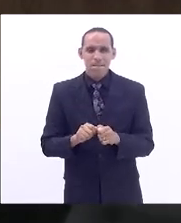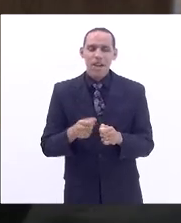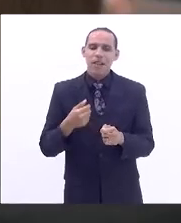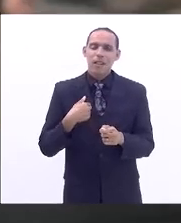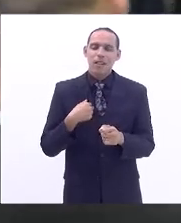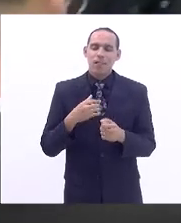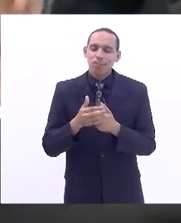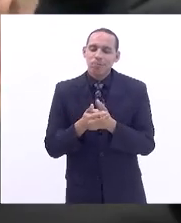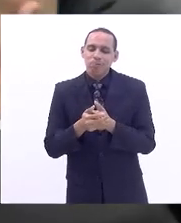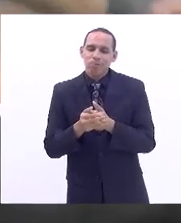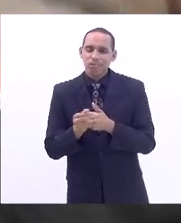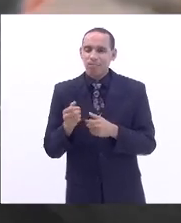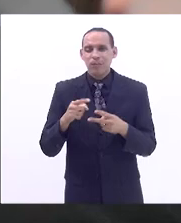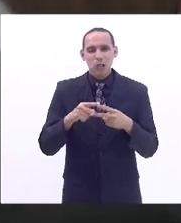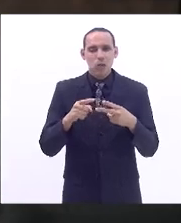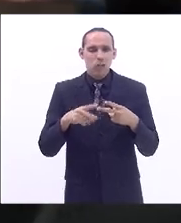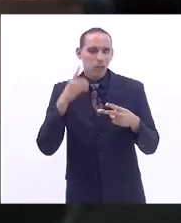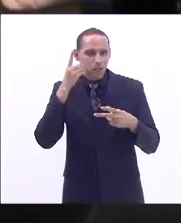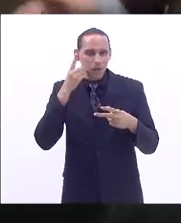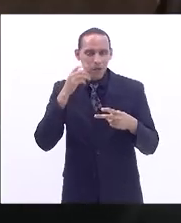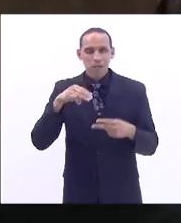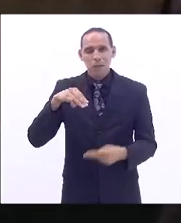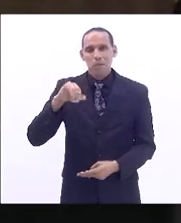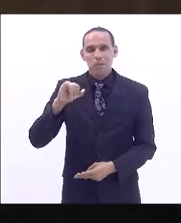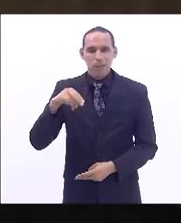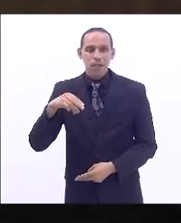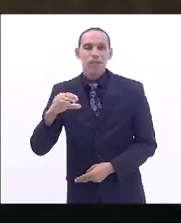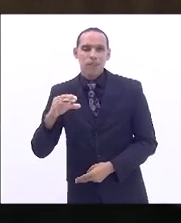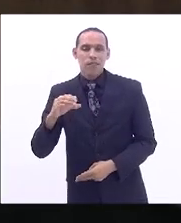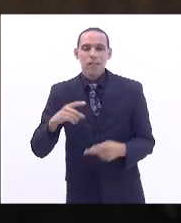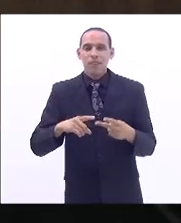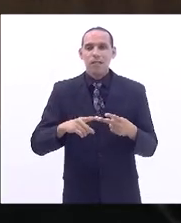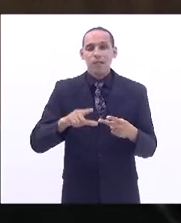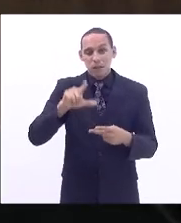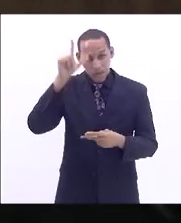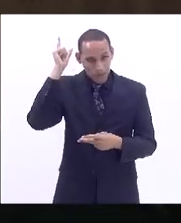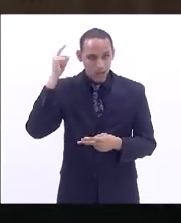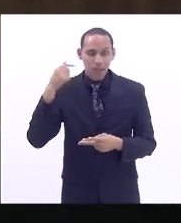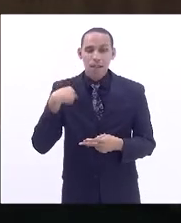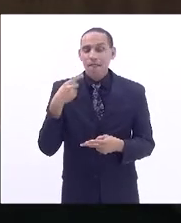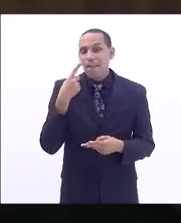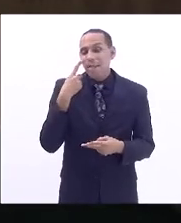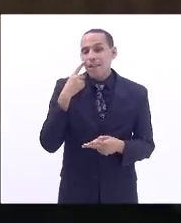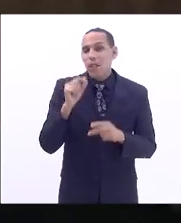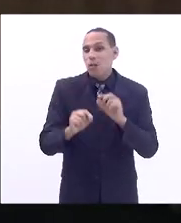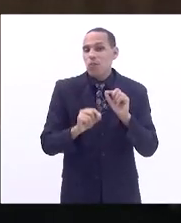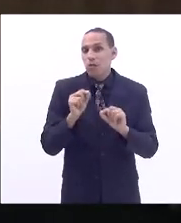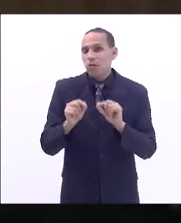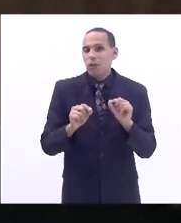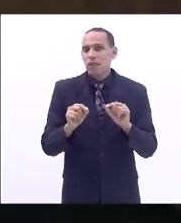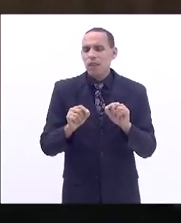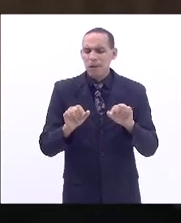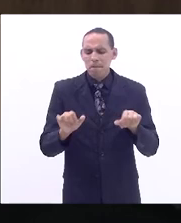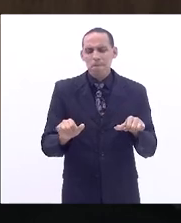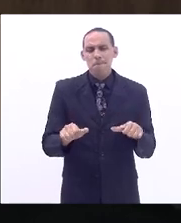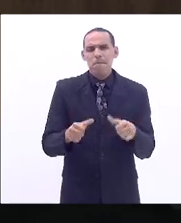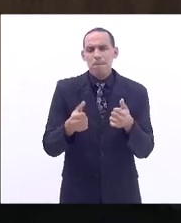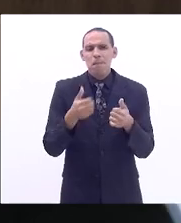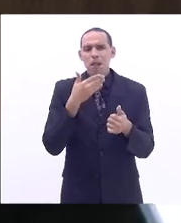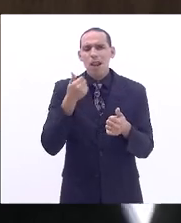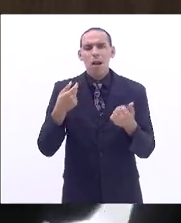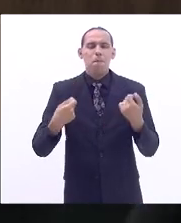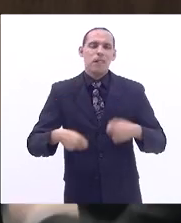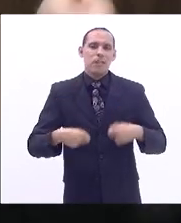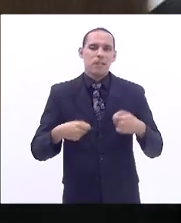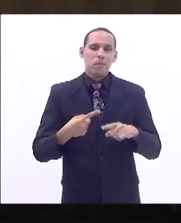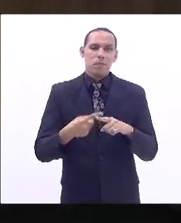os pagos pelo deputado Carlos minc e mais vejo é a necessidade de uma aprimoramento é